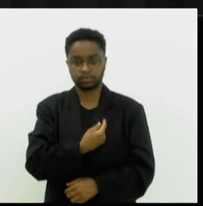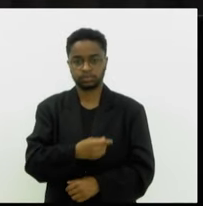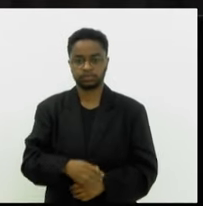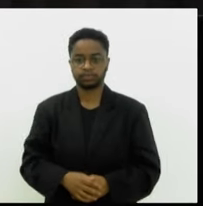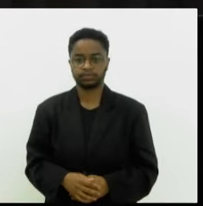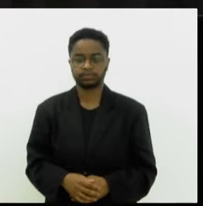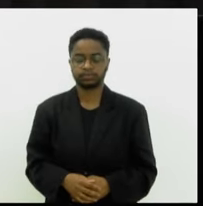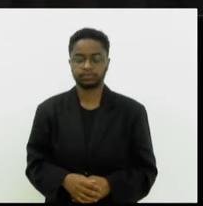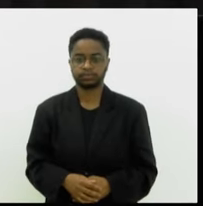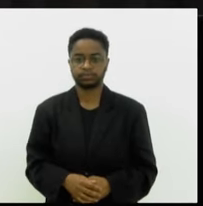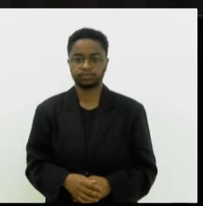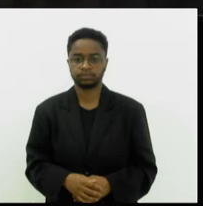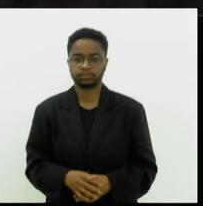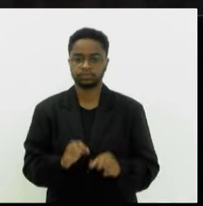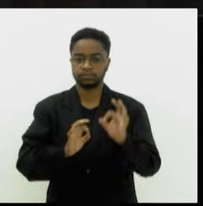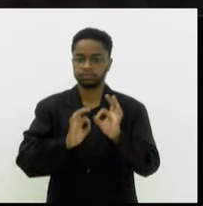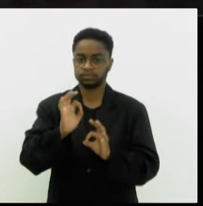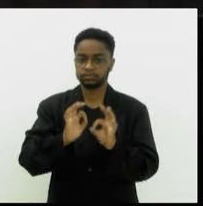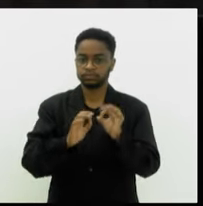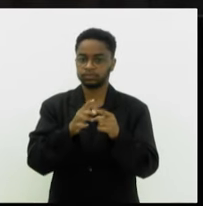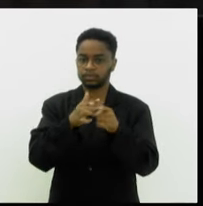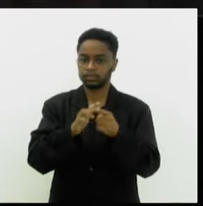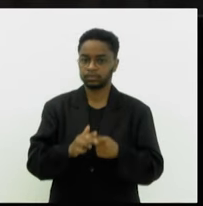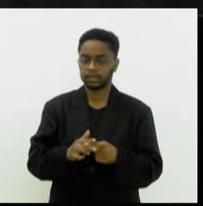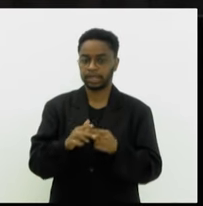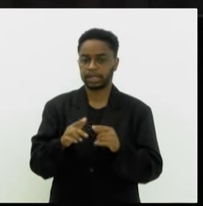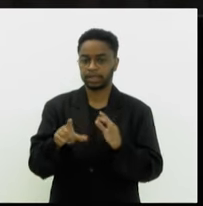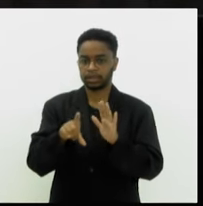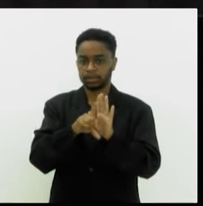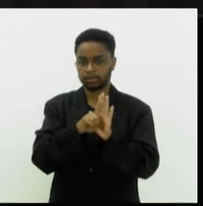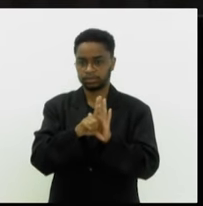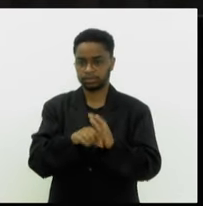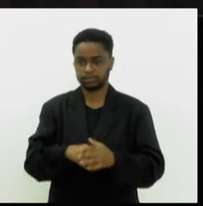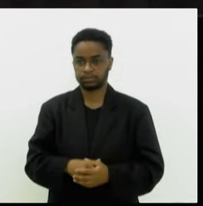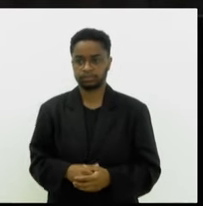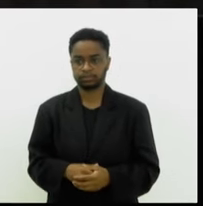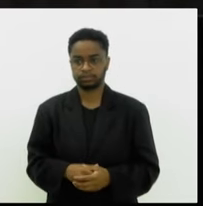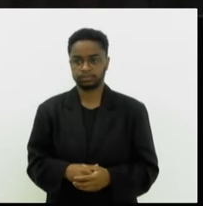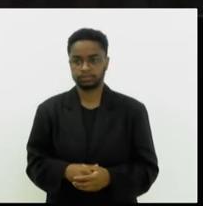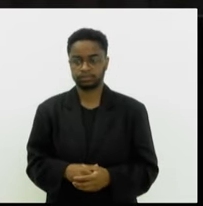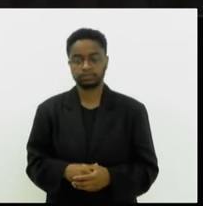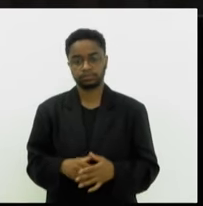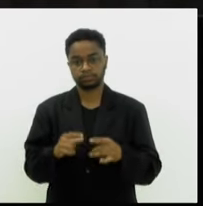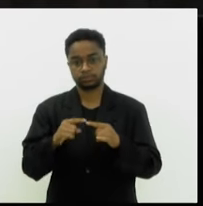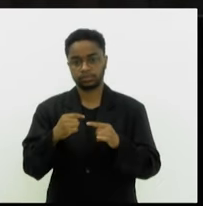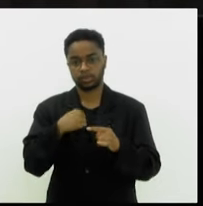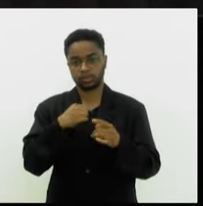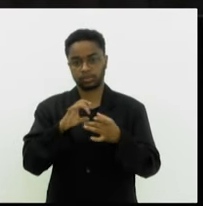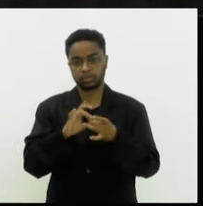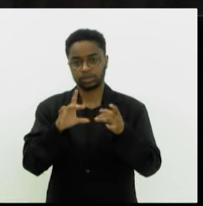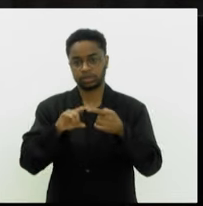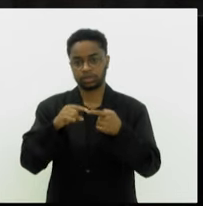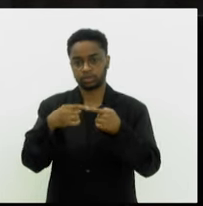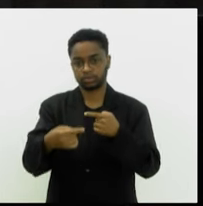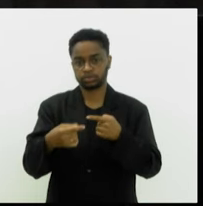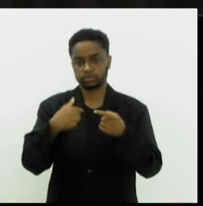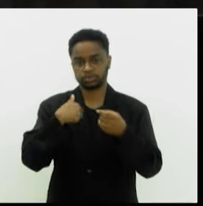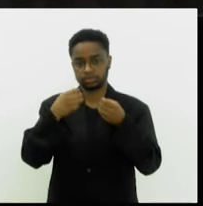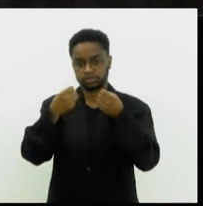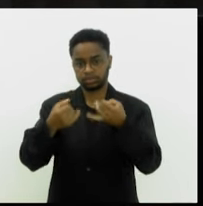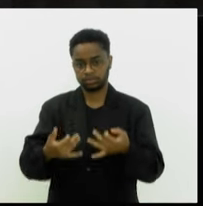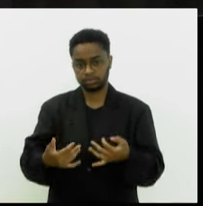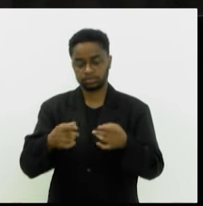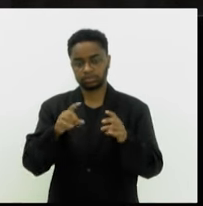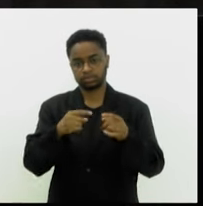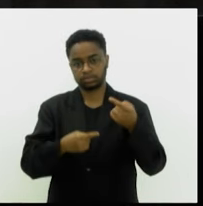final, aperfeiçoamos essa lei, que eu vou deixar então para um próximo encontro falar e